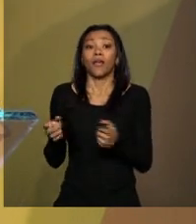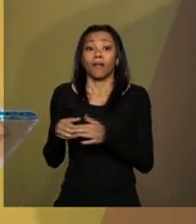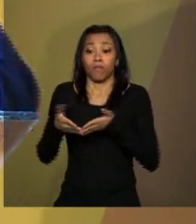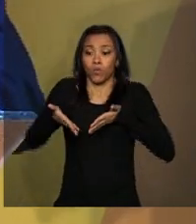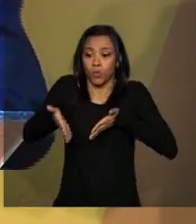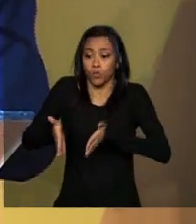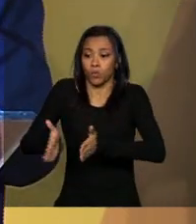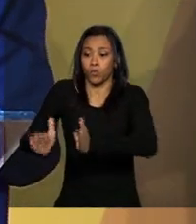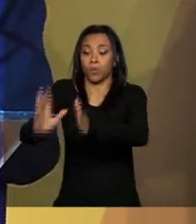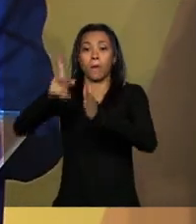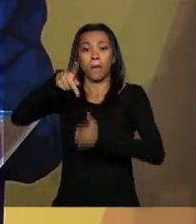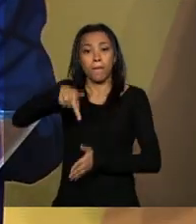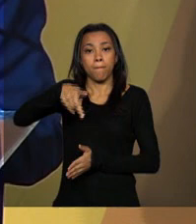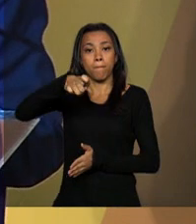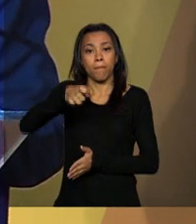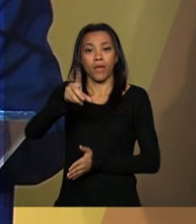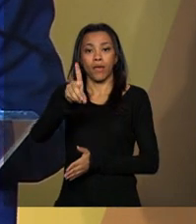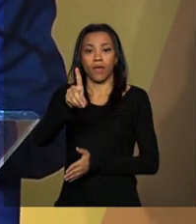ferrovias